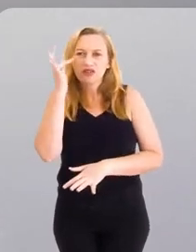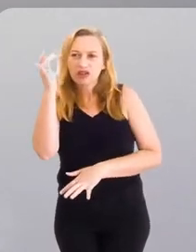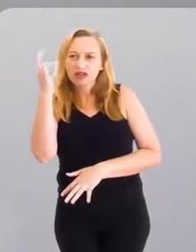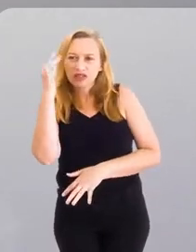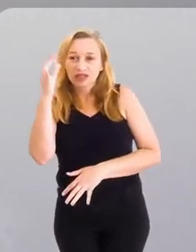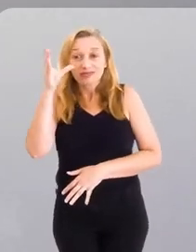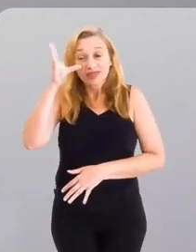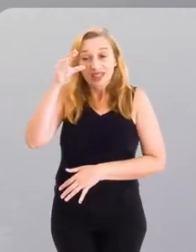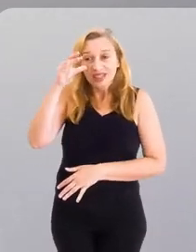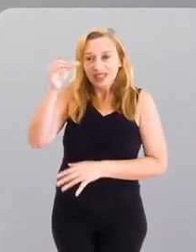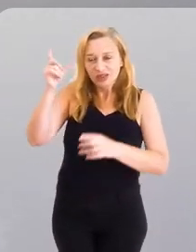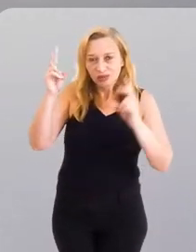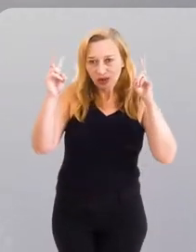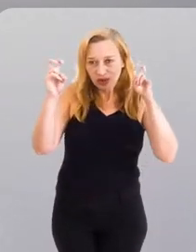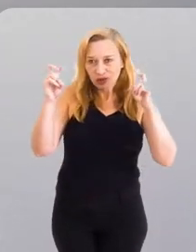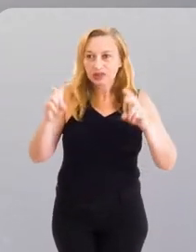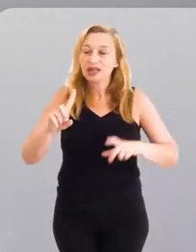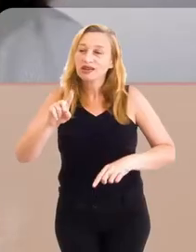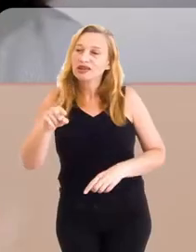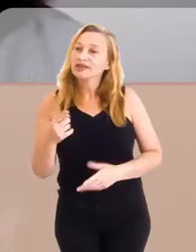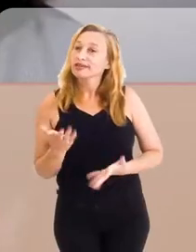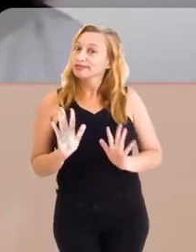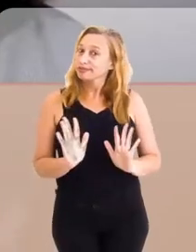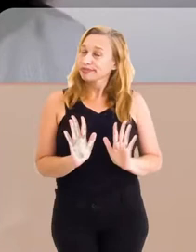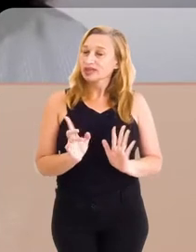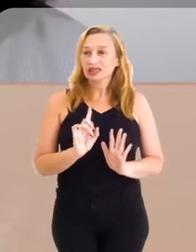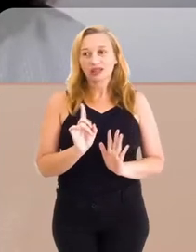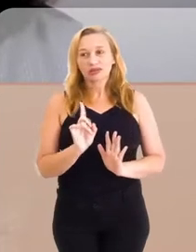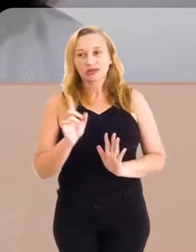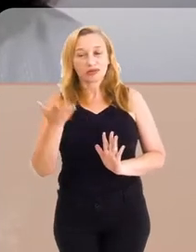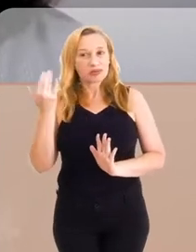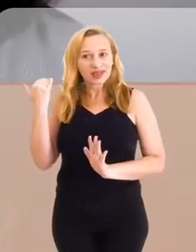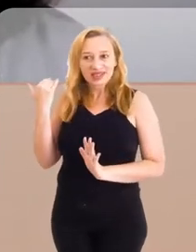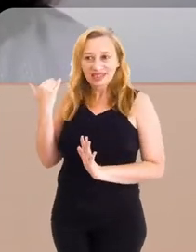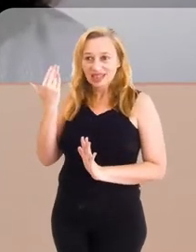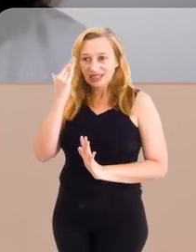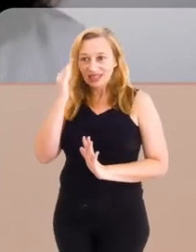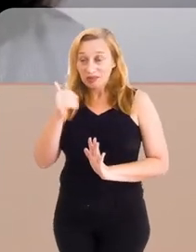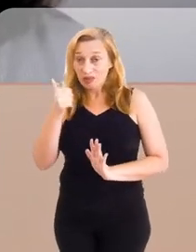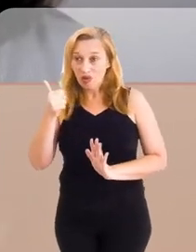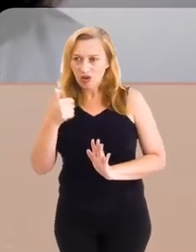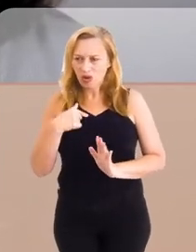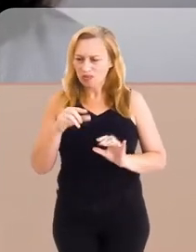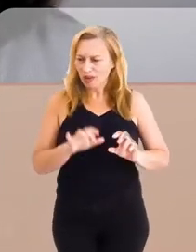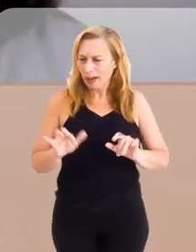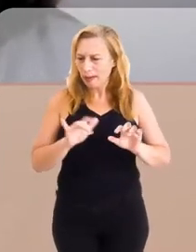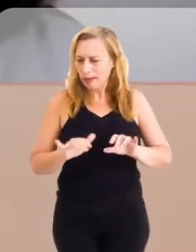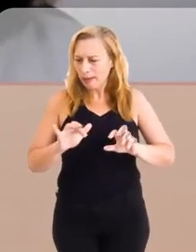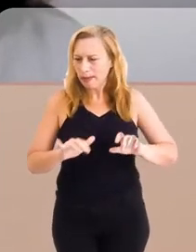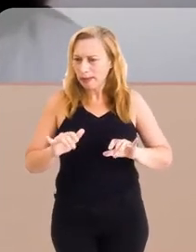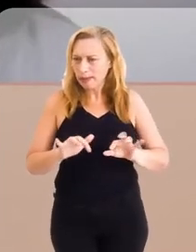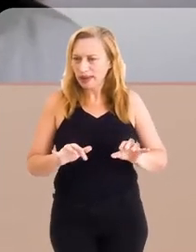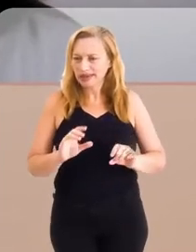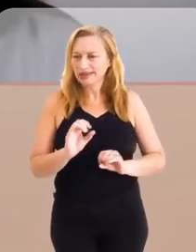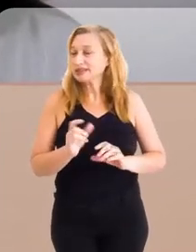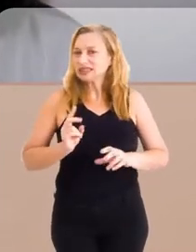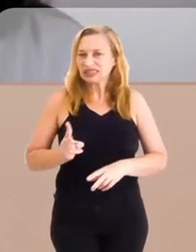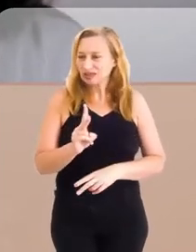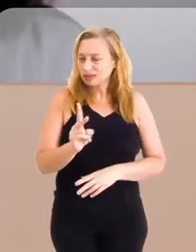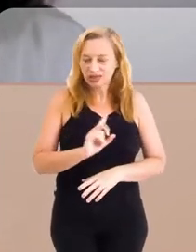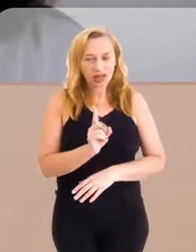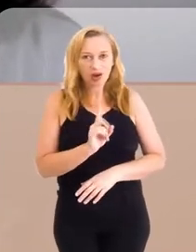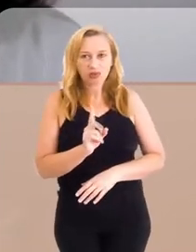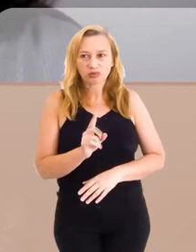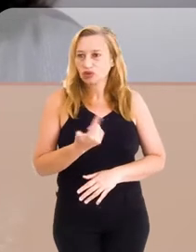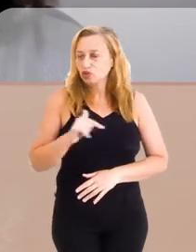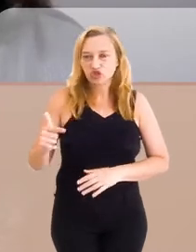da filosofia e me interessei muito sobre o assunto. Embora a gente não tivesse naquela época internet, que eu pudesse digitar lá, né? Parece que